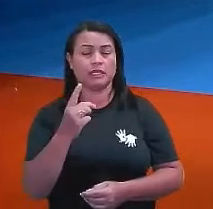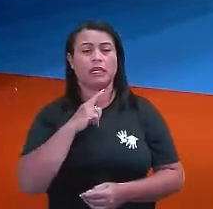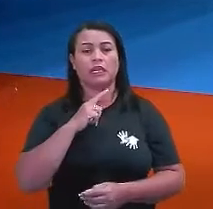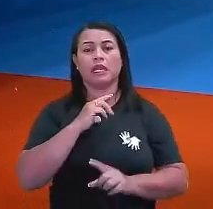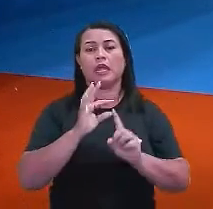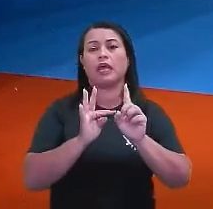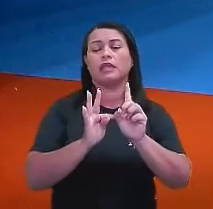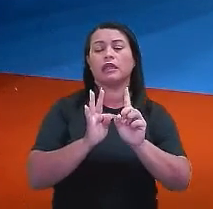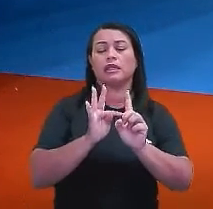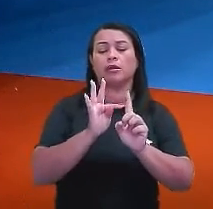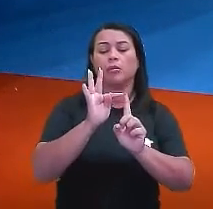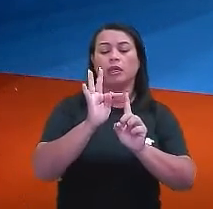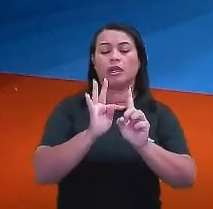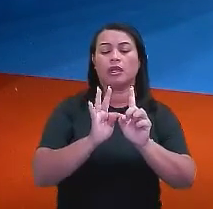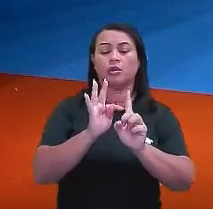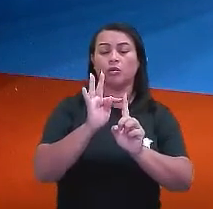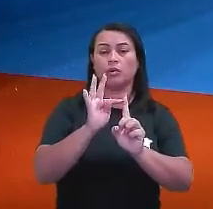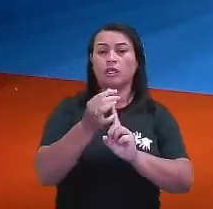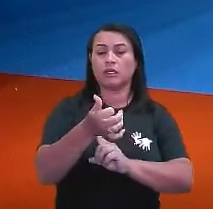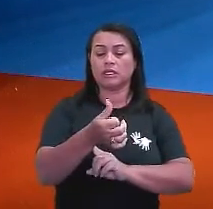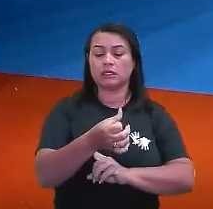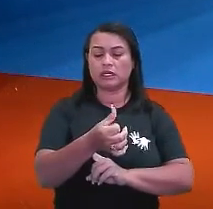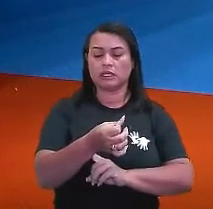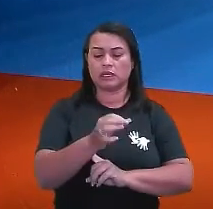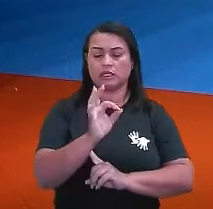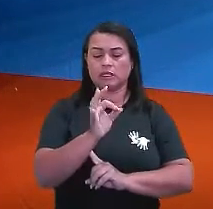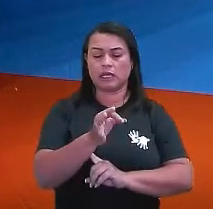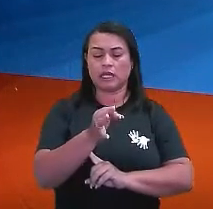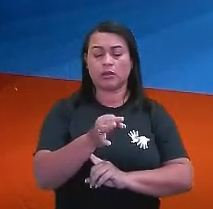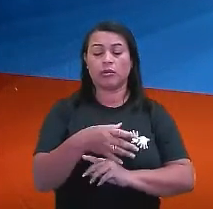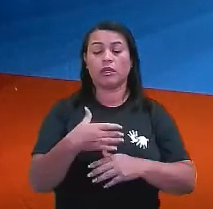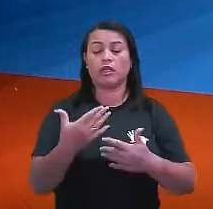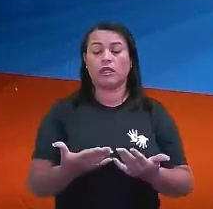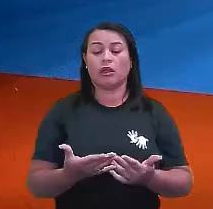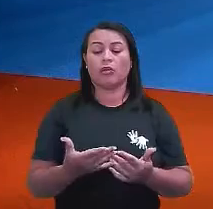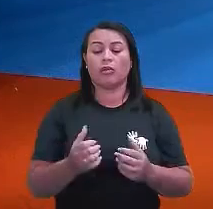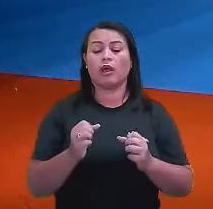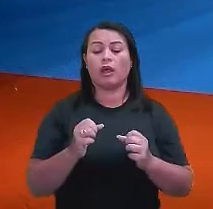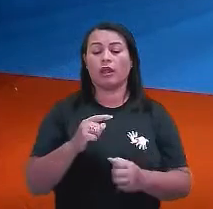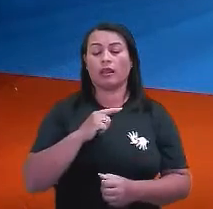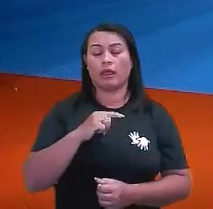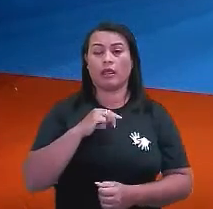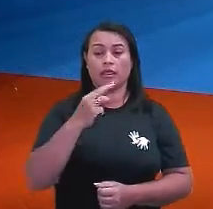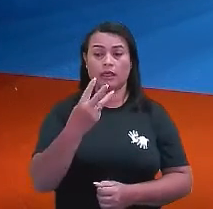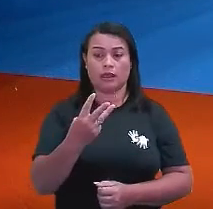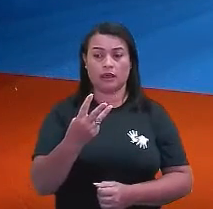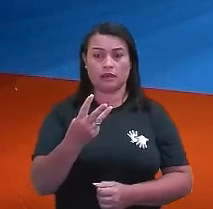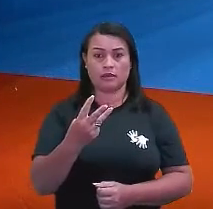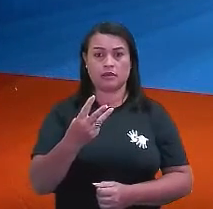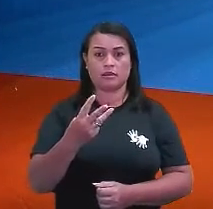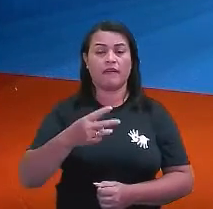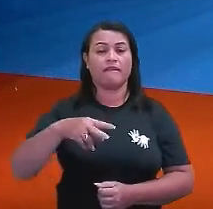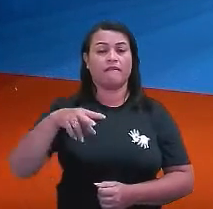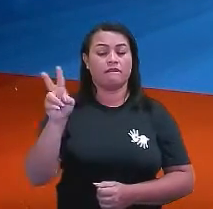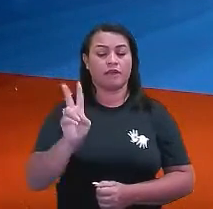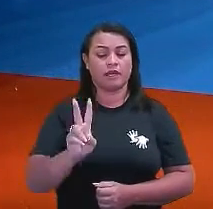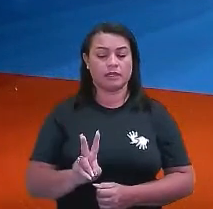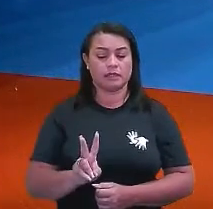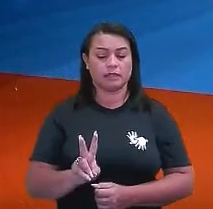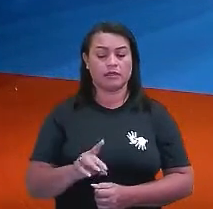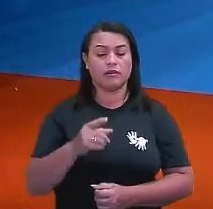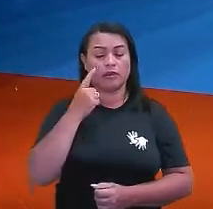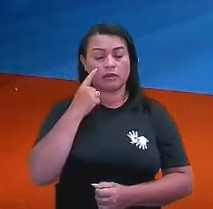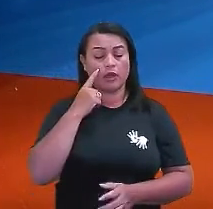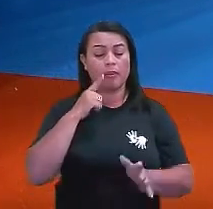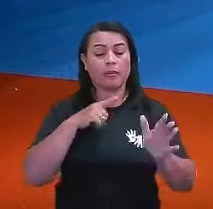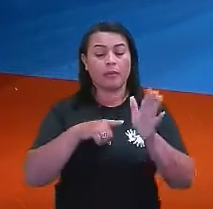temperatura máxima foi 16, tá certo? Então, ela apareceu 3 vezes. Agora, a